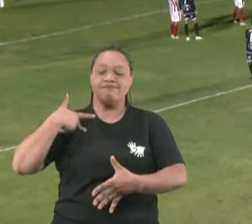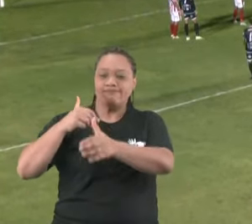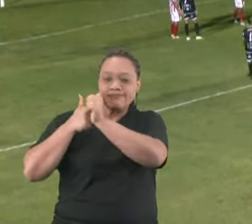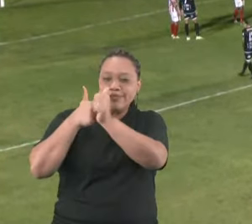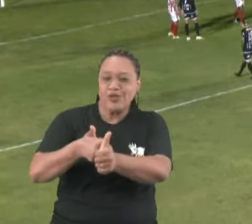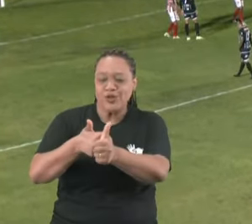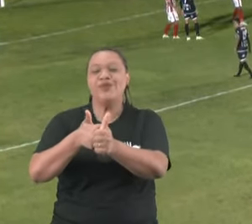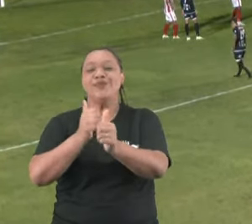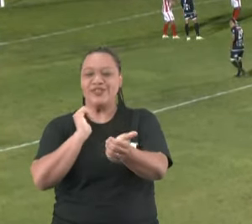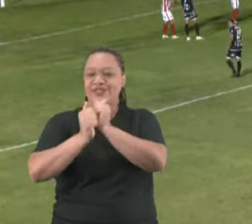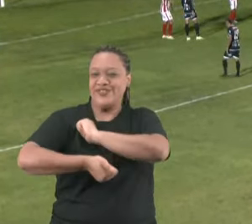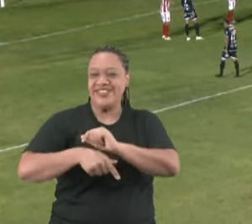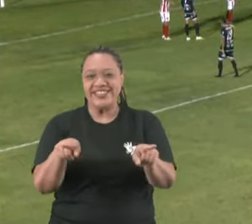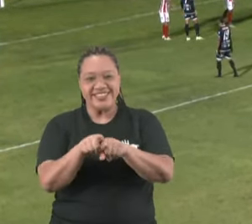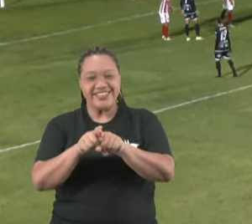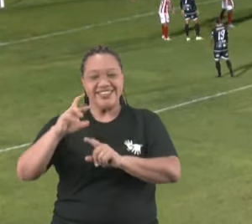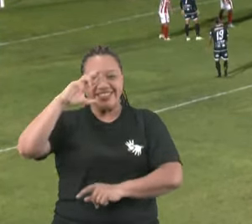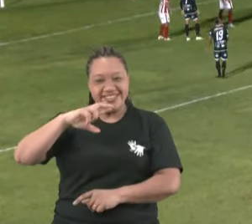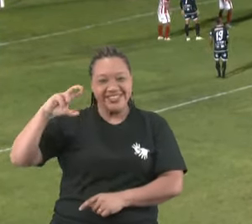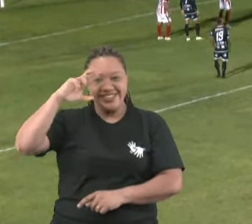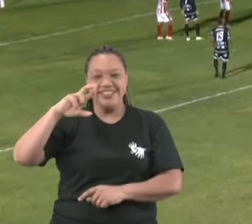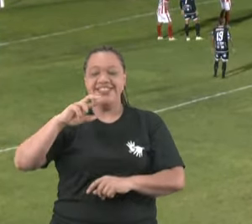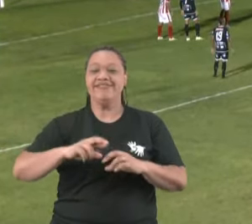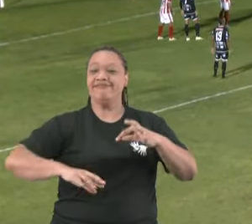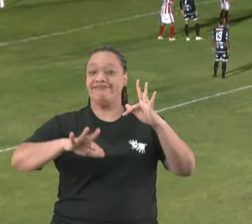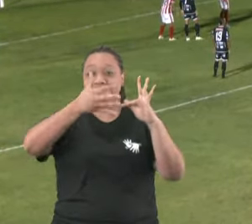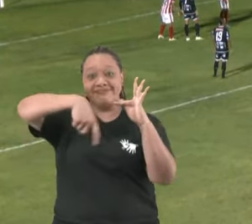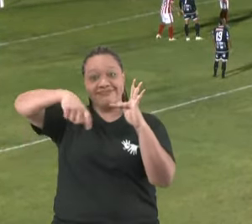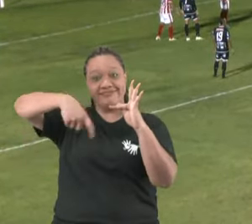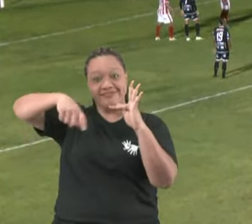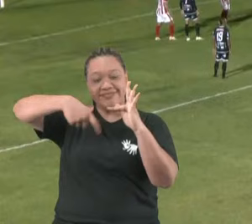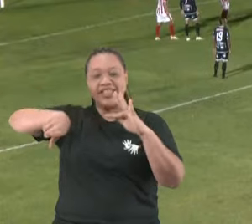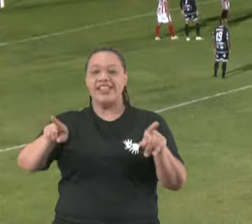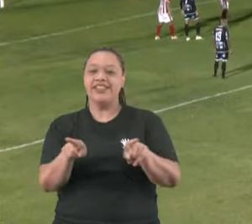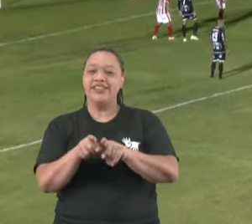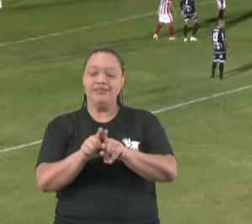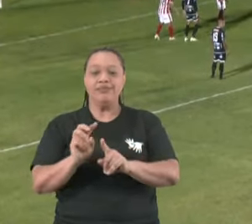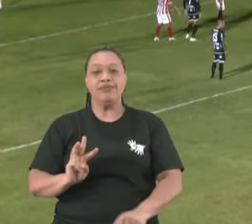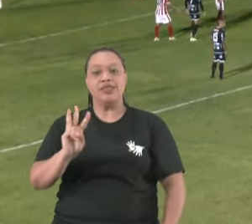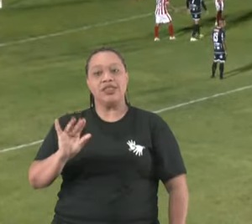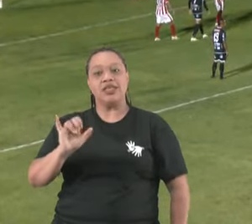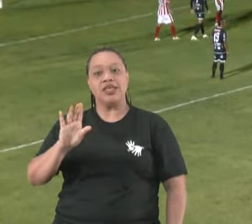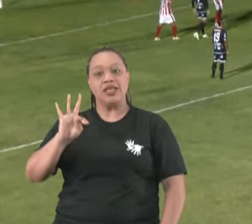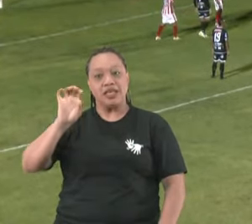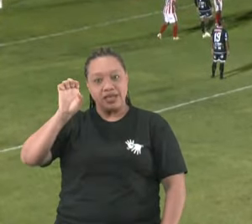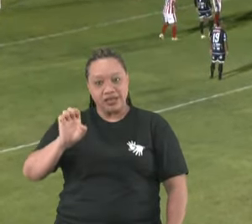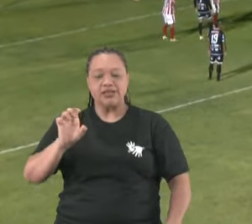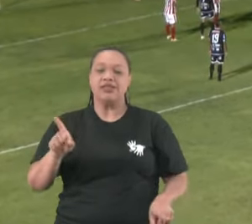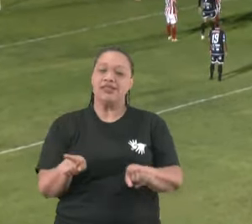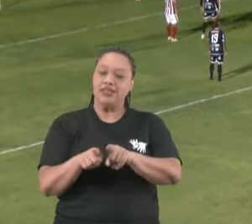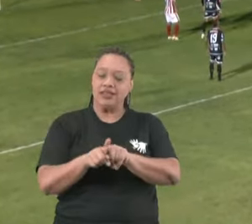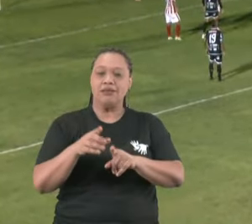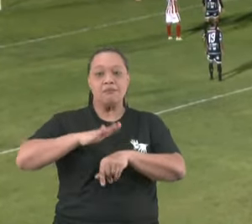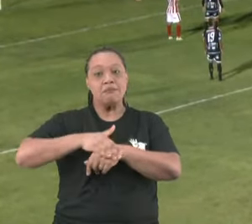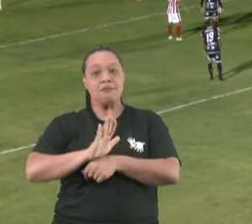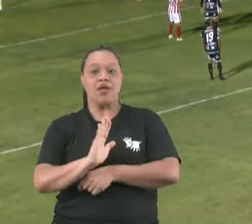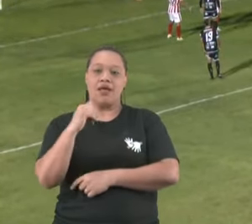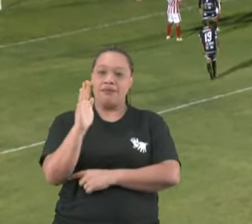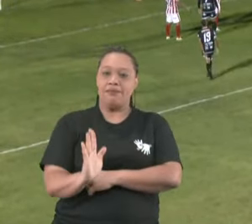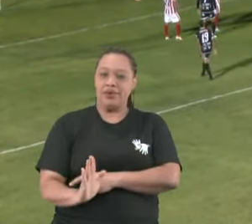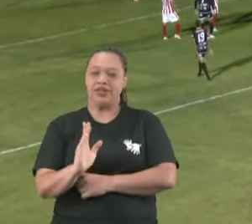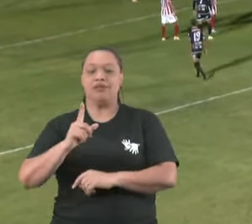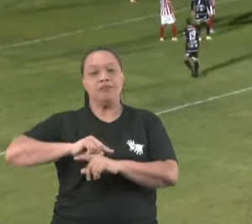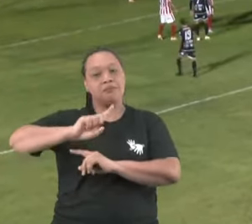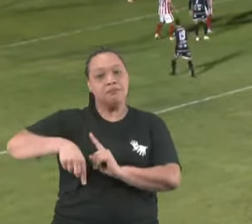acompanhando o jogo também na tela da Band, da FAF TV. Um abraço para você, para a pequena Yelit Melissa, do croata mais brasileiro, ou brasileiro